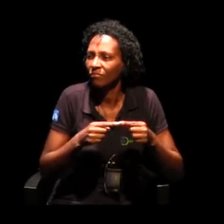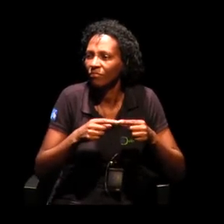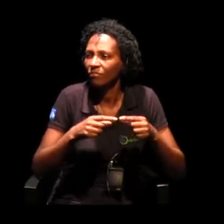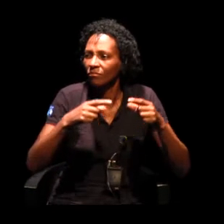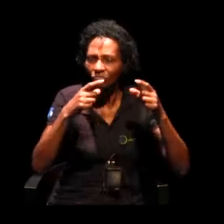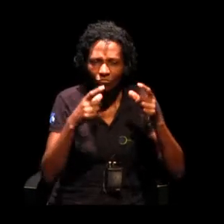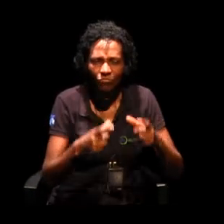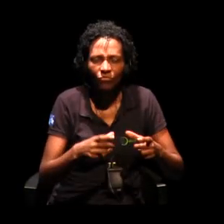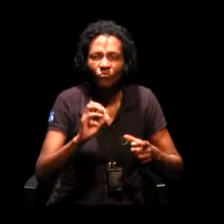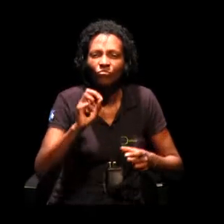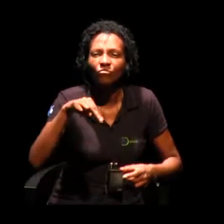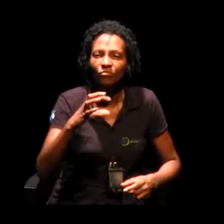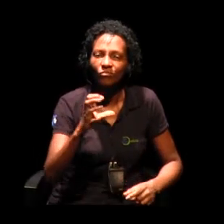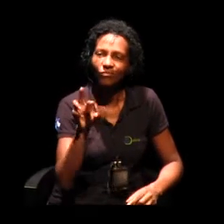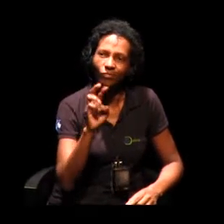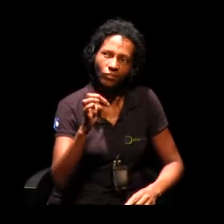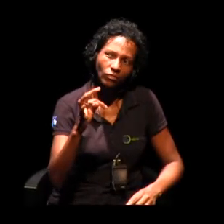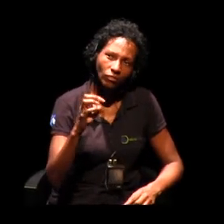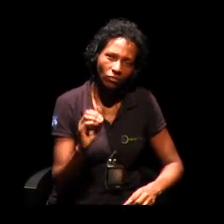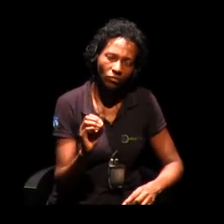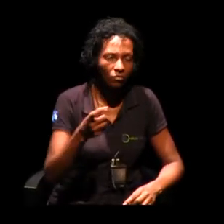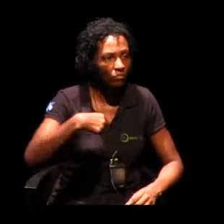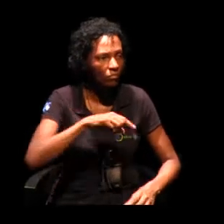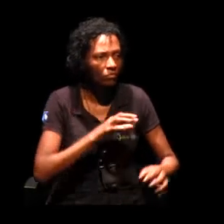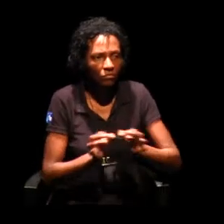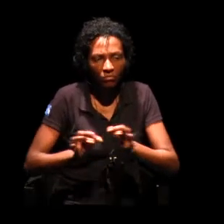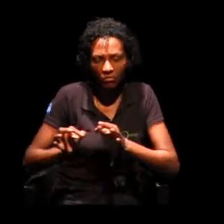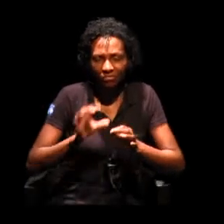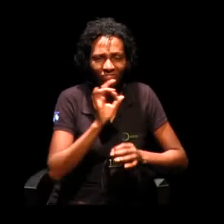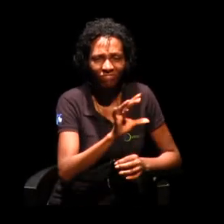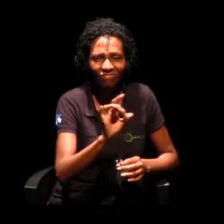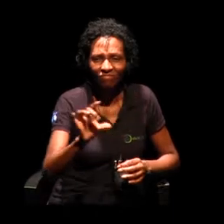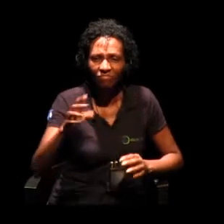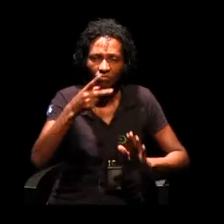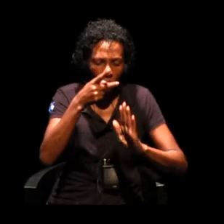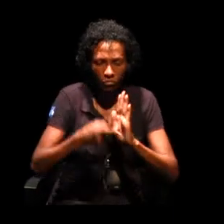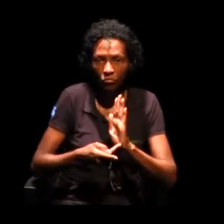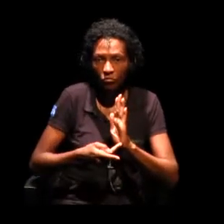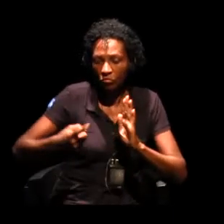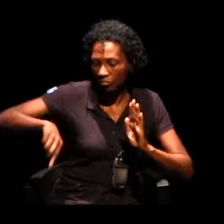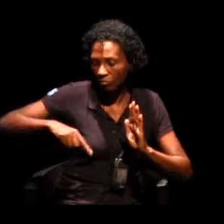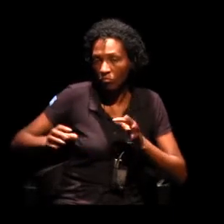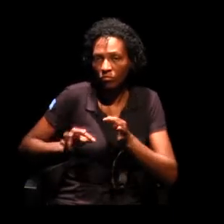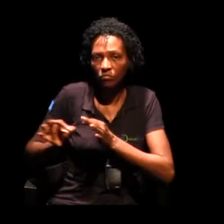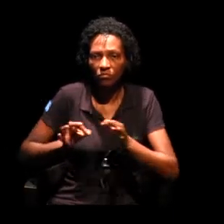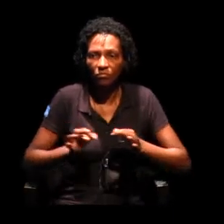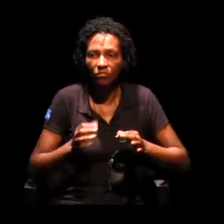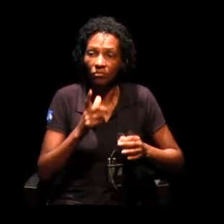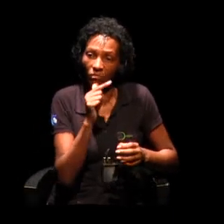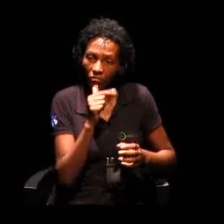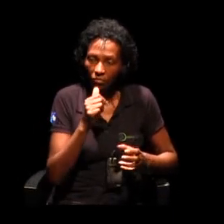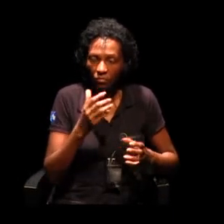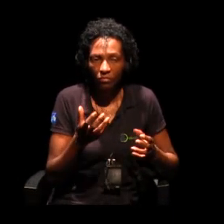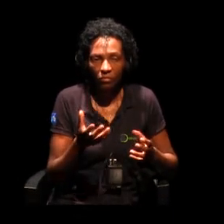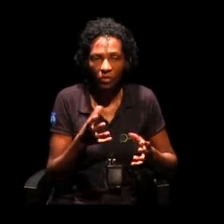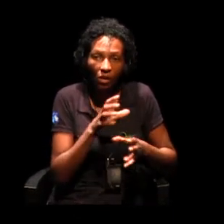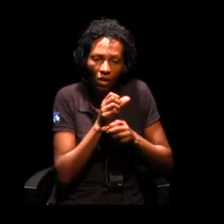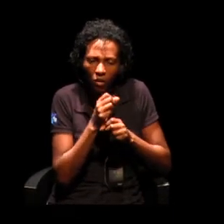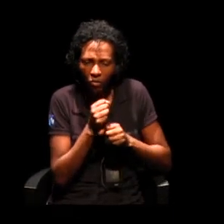tínhamos, que era um espaço de concreto, que nós tínhamos para cada um dos projetos que nós